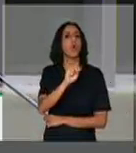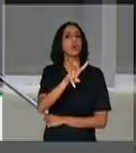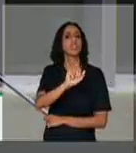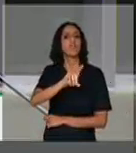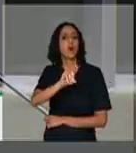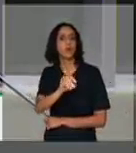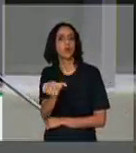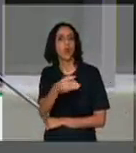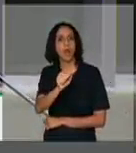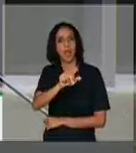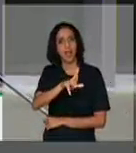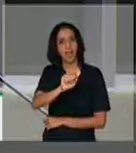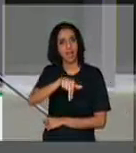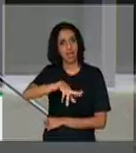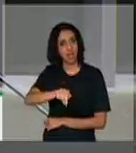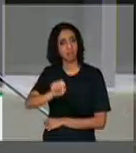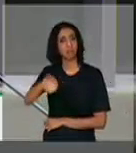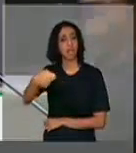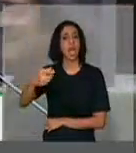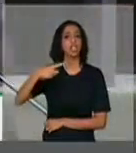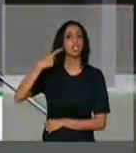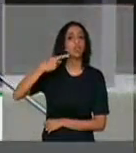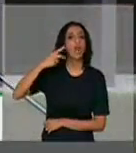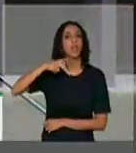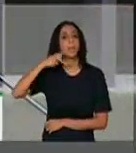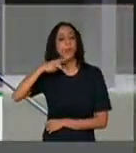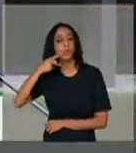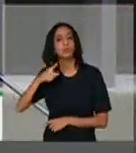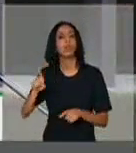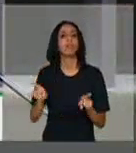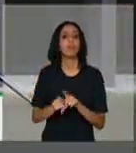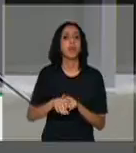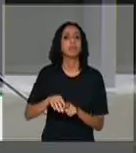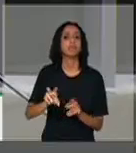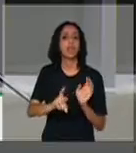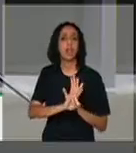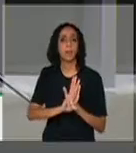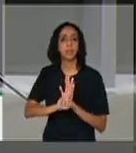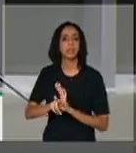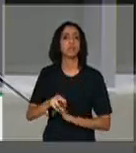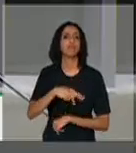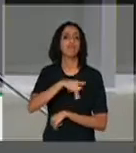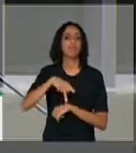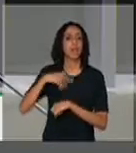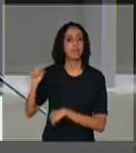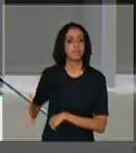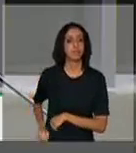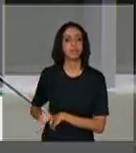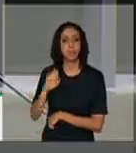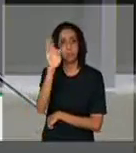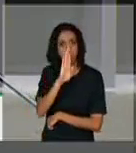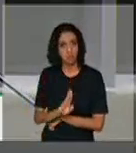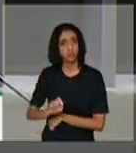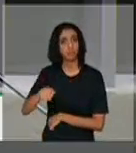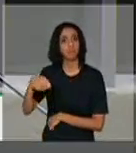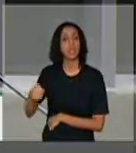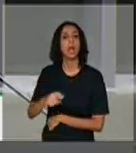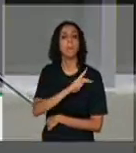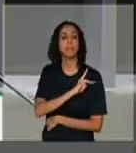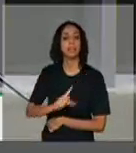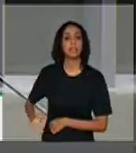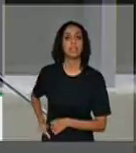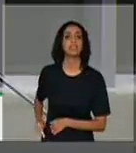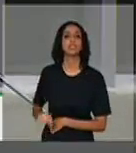Aranha, advogado, político e diplomata brasileiro que presidiu a Assembleia Geral da ONU